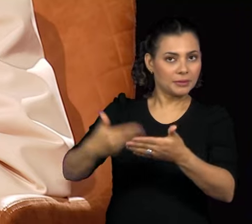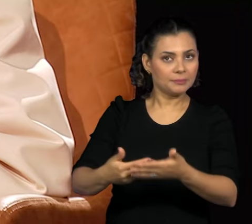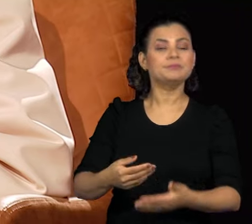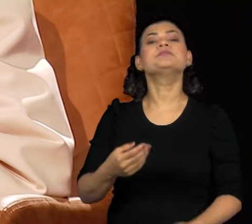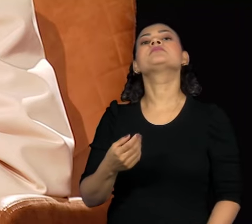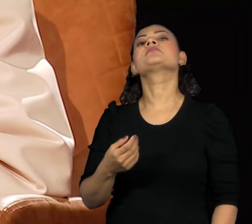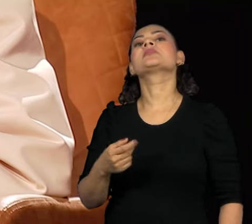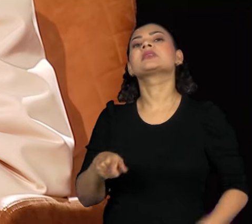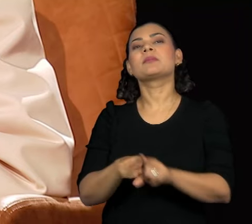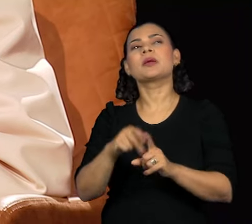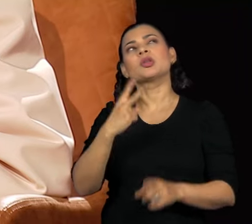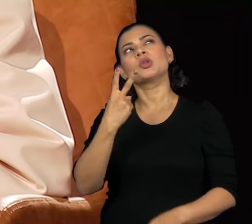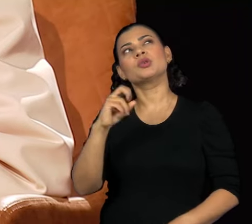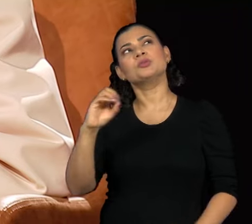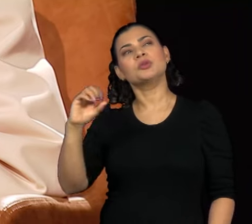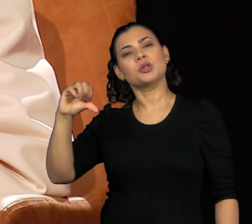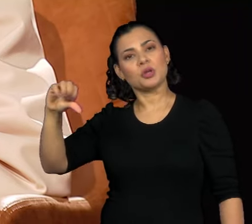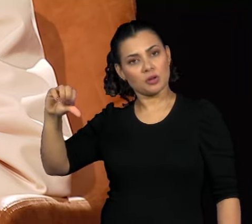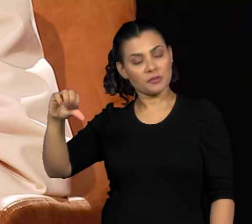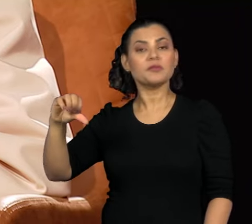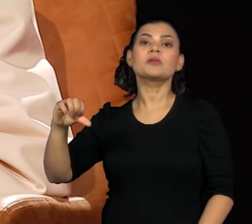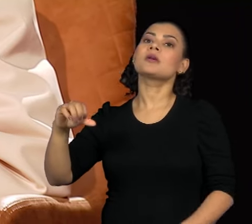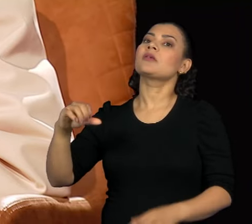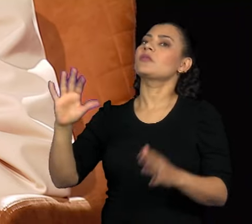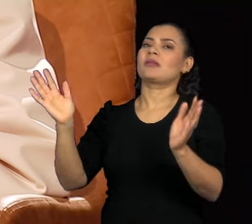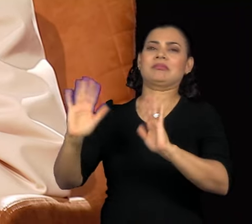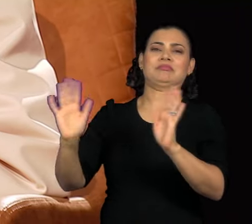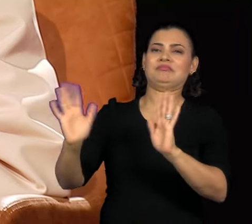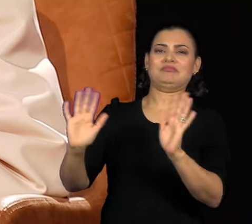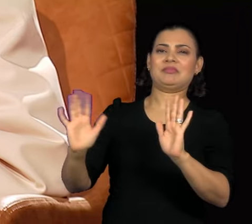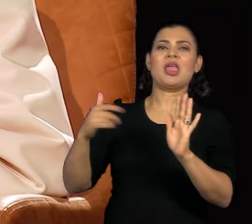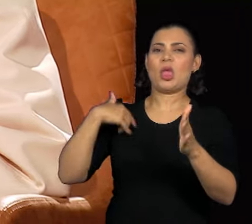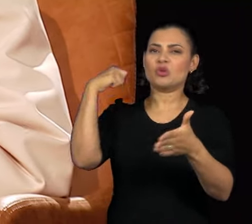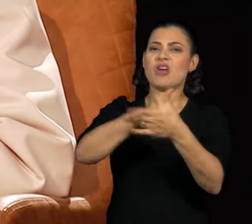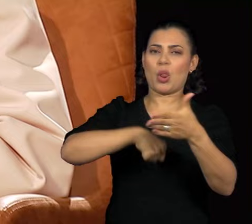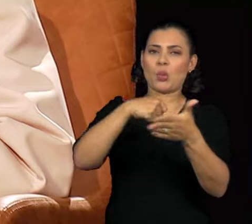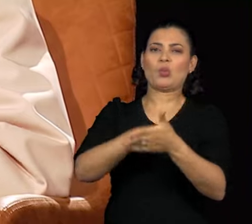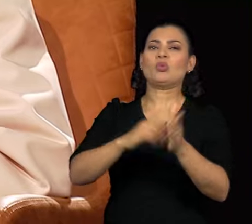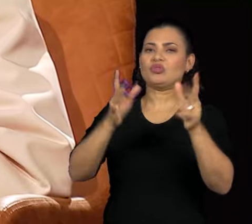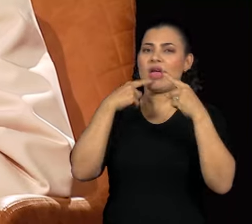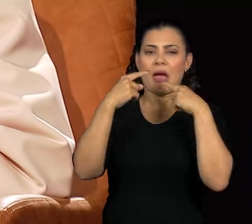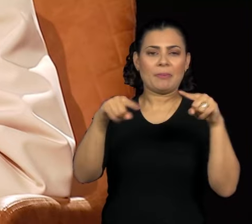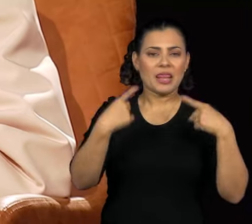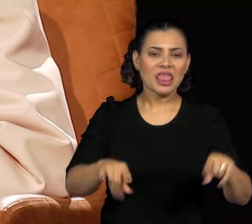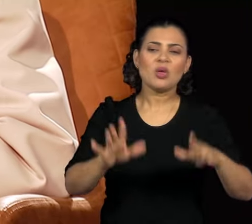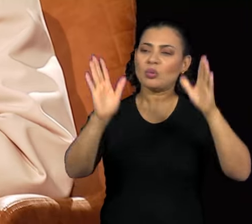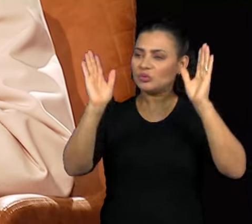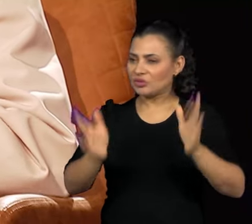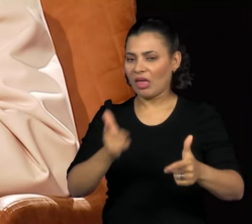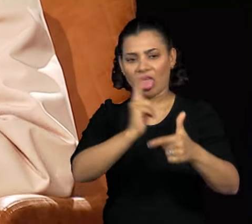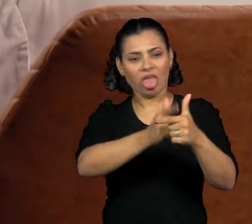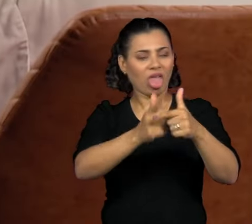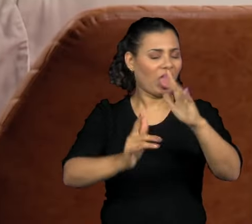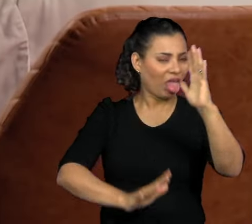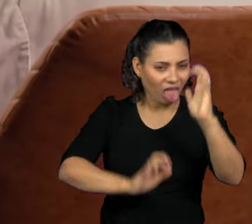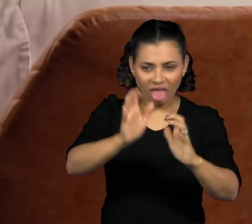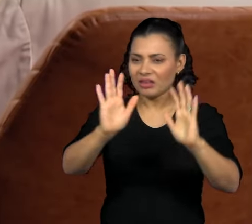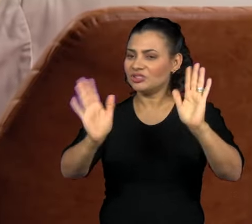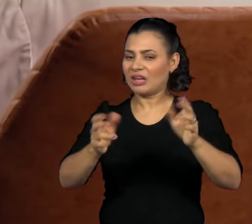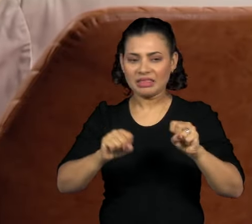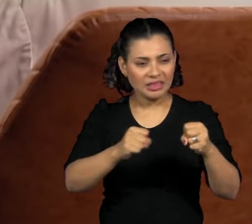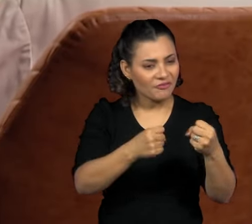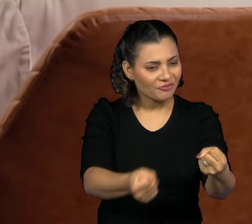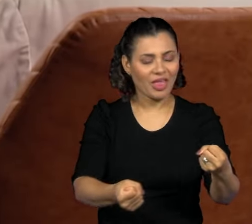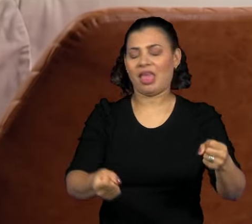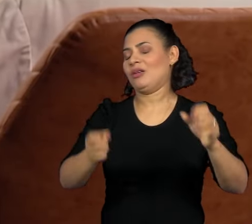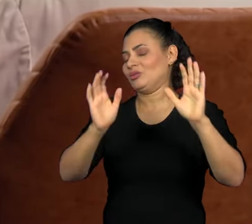2009. Falei, Osmar, não quero saber dessas coisas, não. Eu já brigo, eu já faço músicas sociais, eu já defendo todo mundo, eu estou